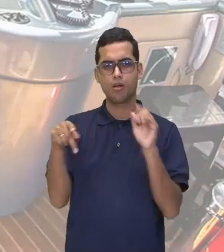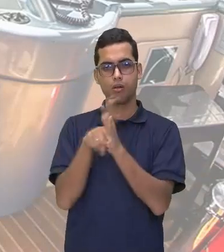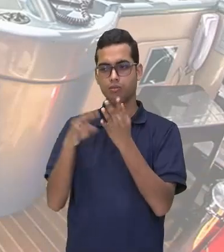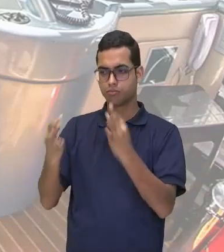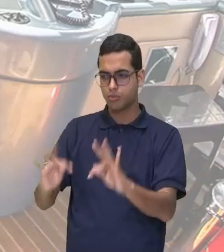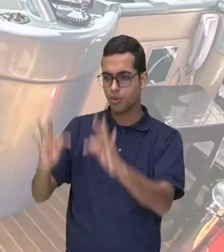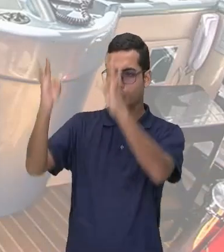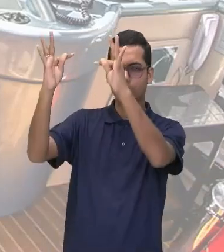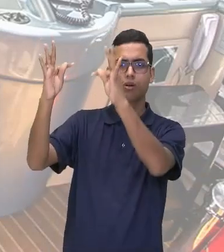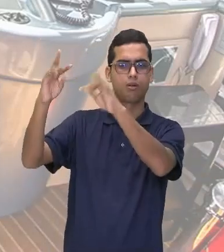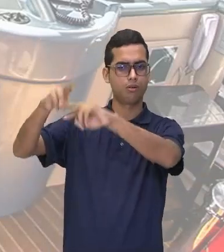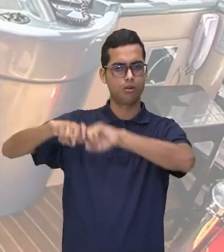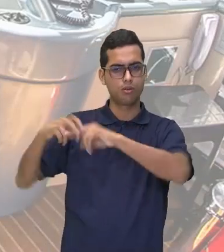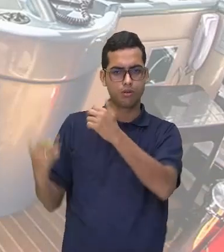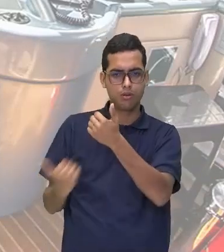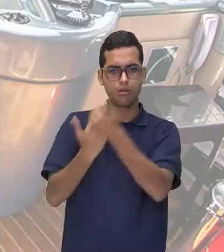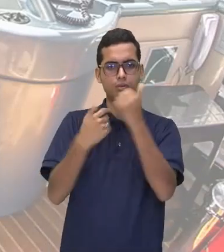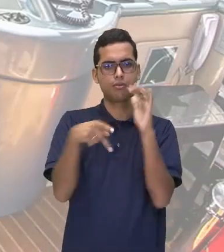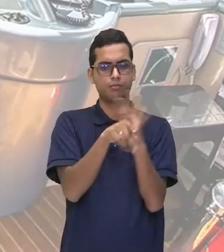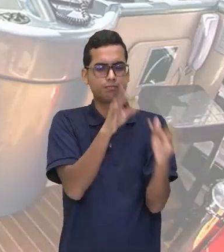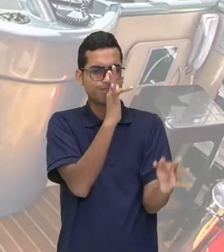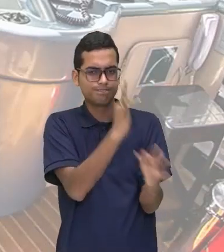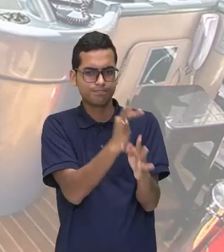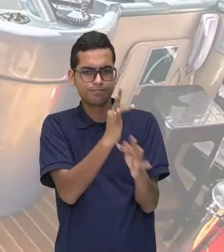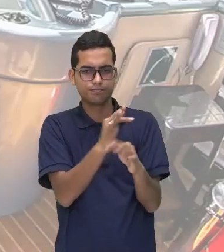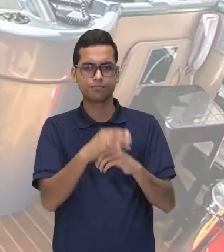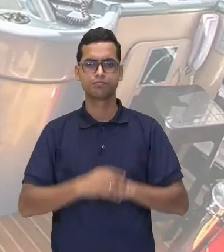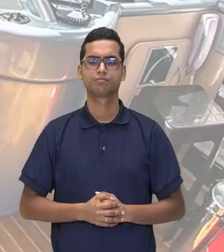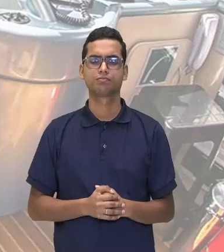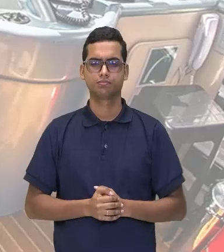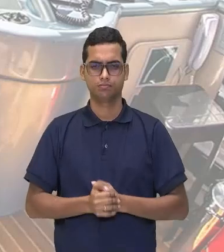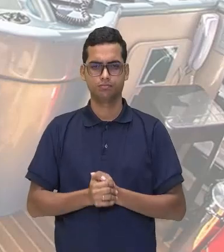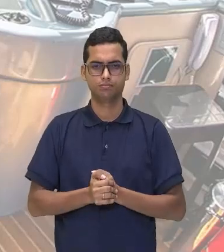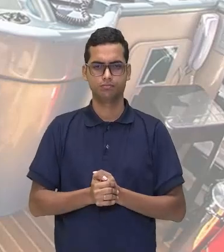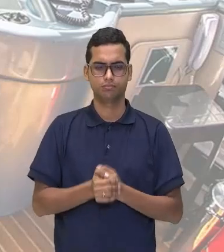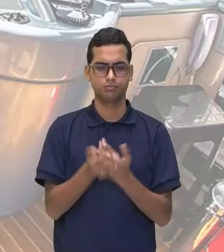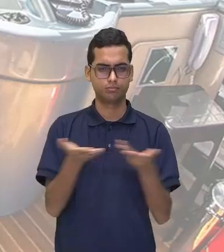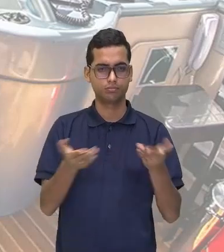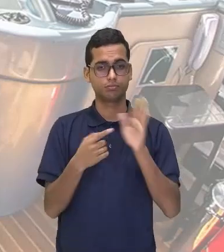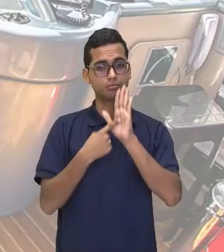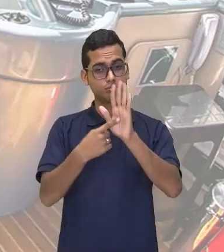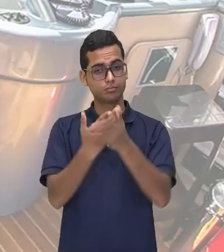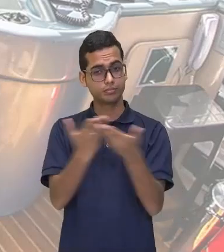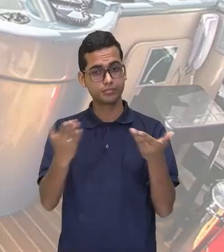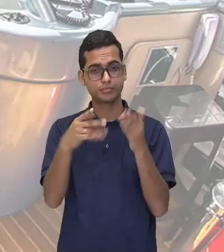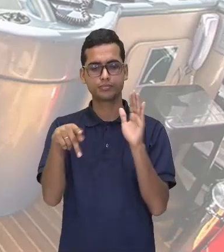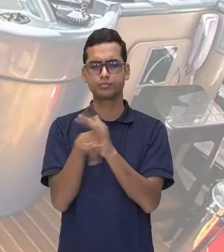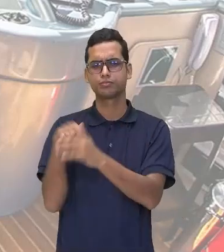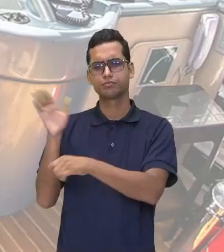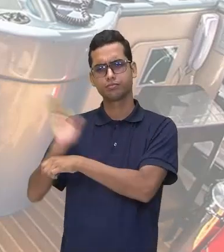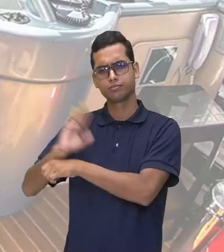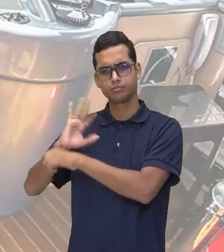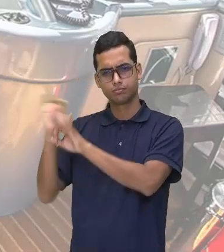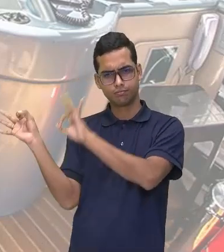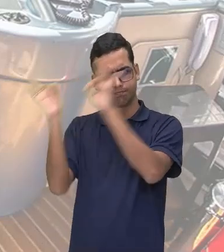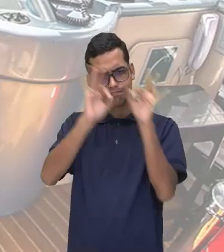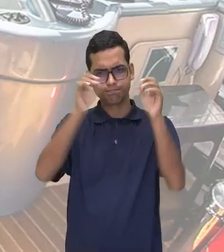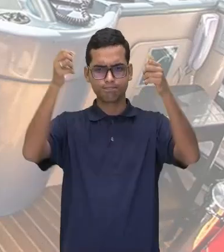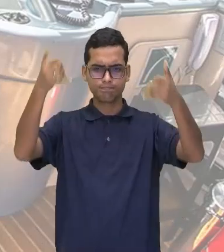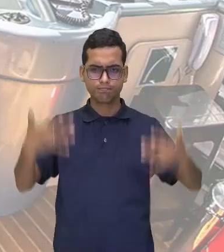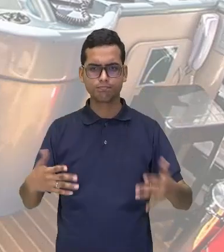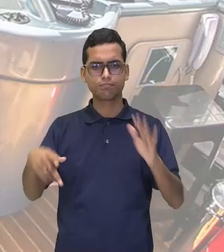aí graças a quê? A física. E com base nisso, eu trouxe para você um vídeo sobre